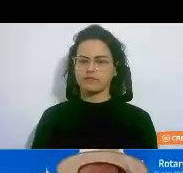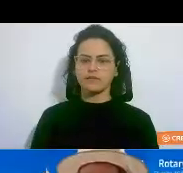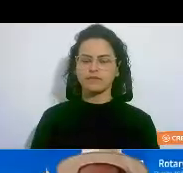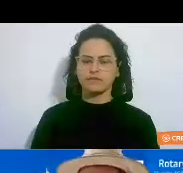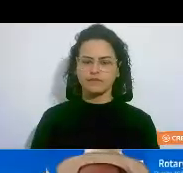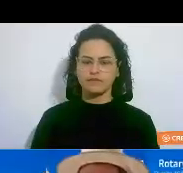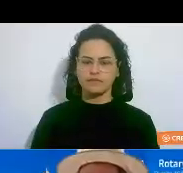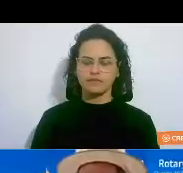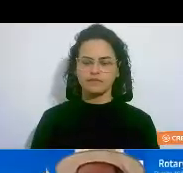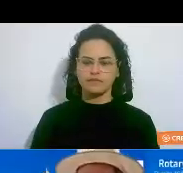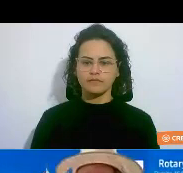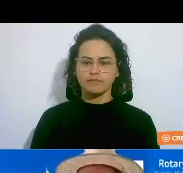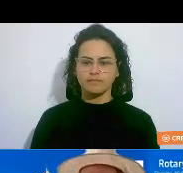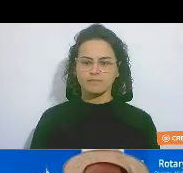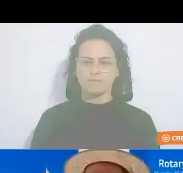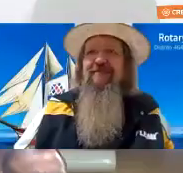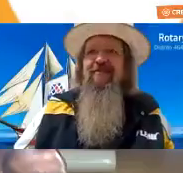dúvida. Muito obrigado.